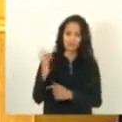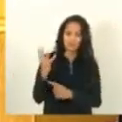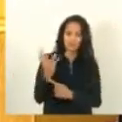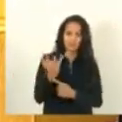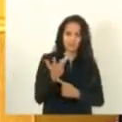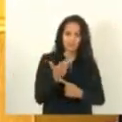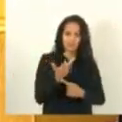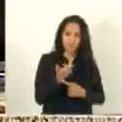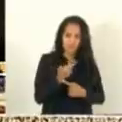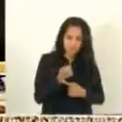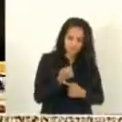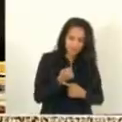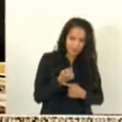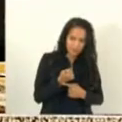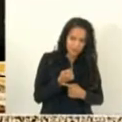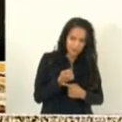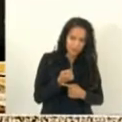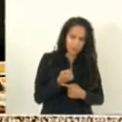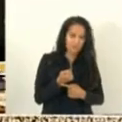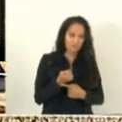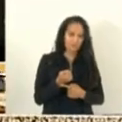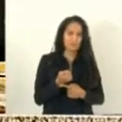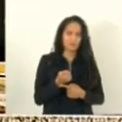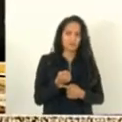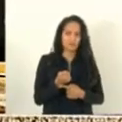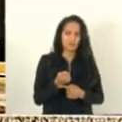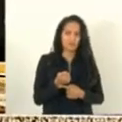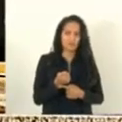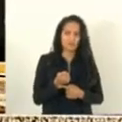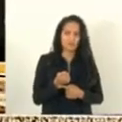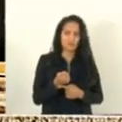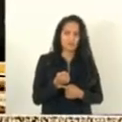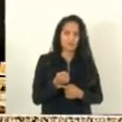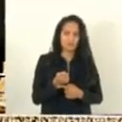Artes... A placa do Cais das Artes,